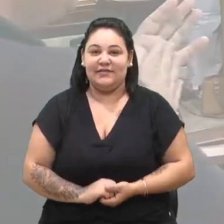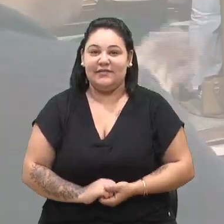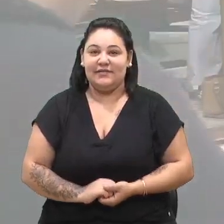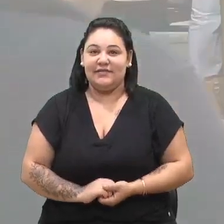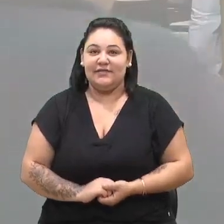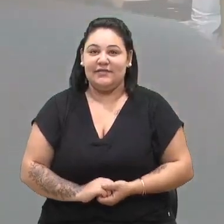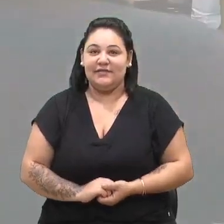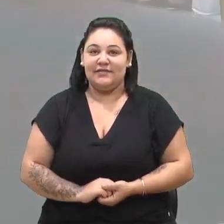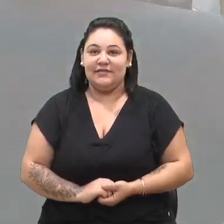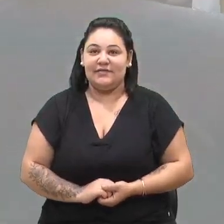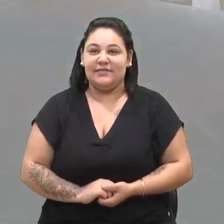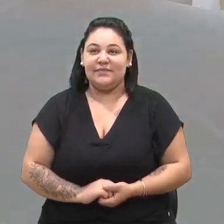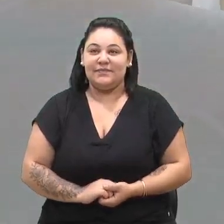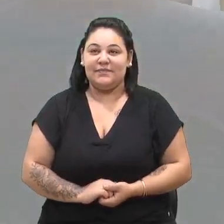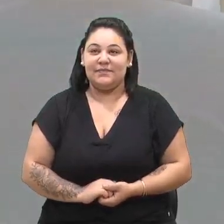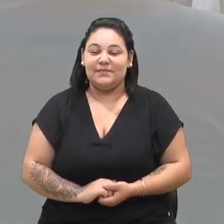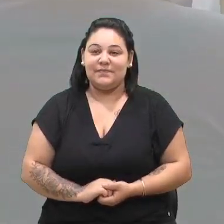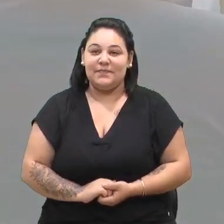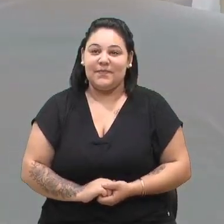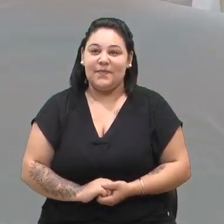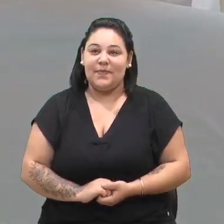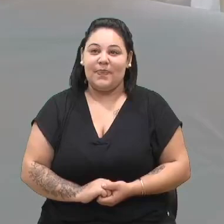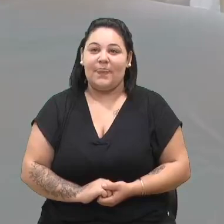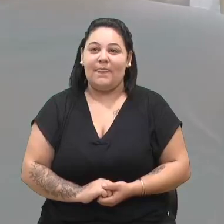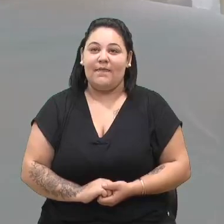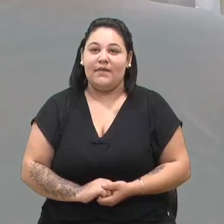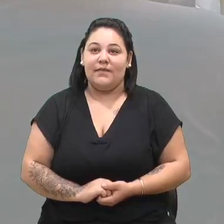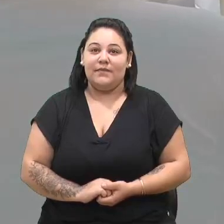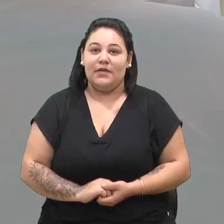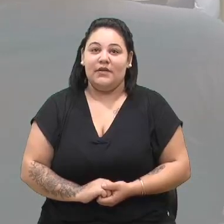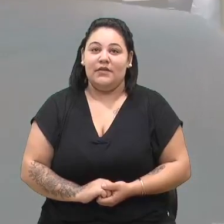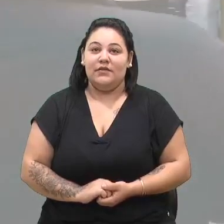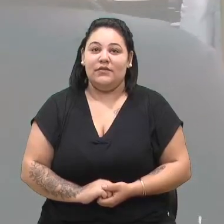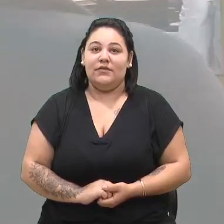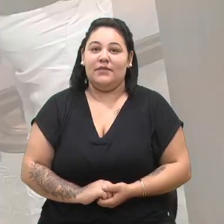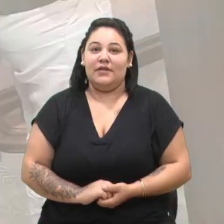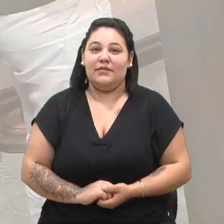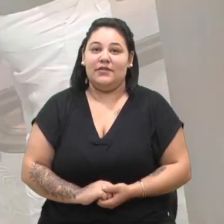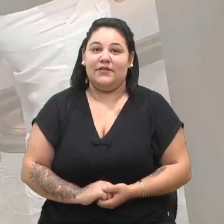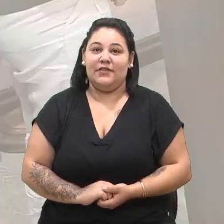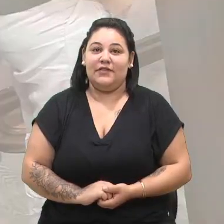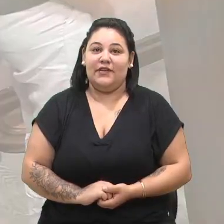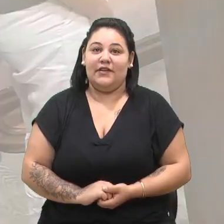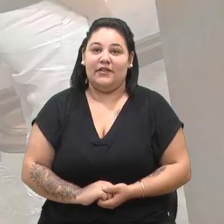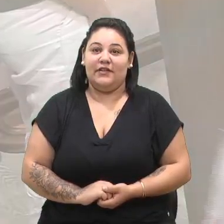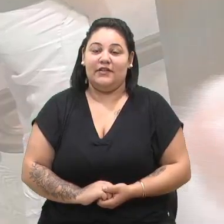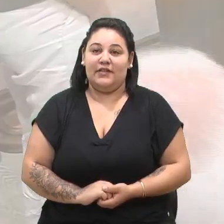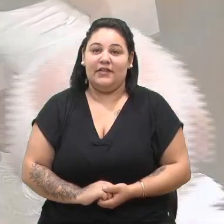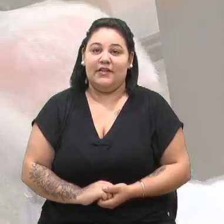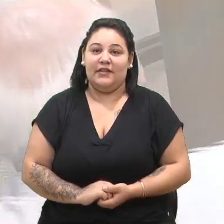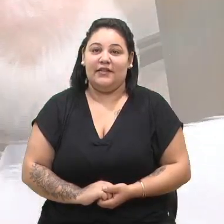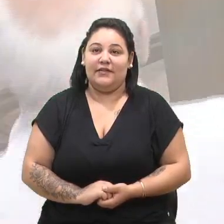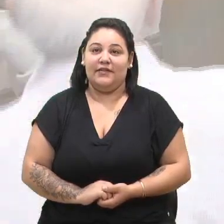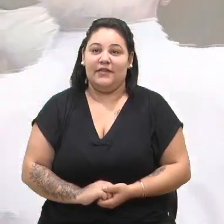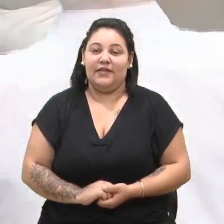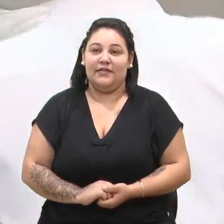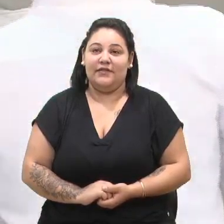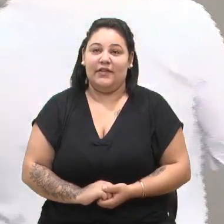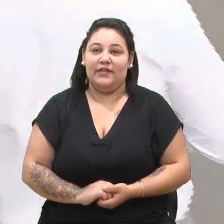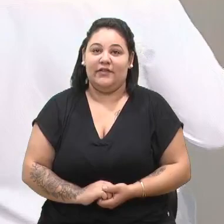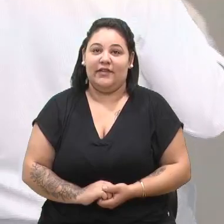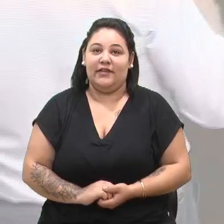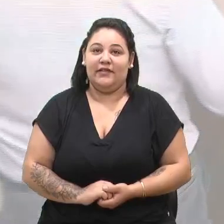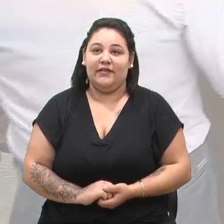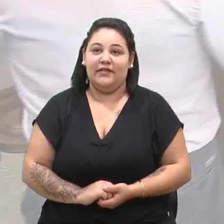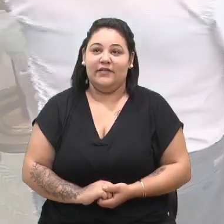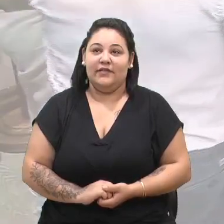Foi tão bom conhecer a senhora. Eu já era fã da senhora, agora fiquei muito bom. É mais cada vez de blusa nova,